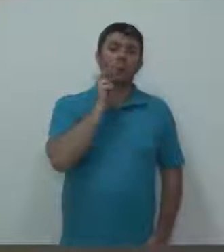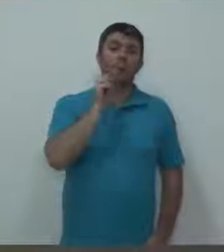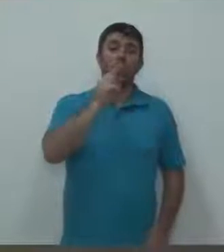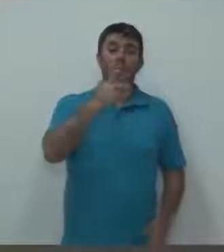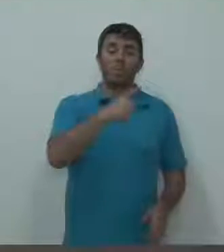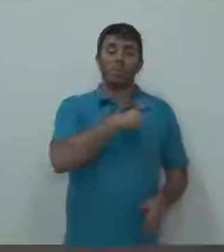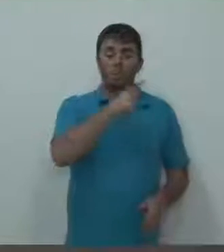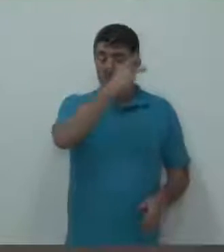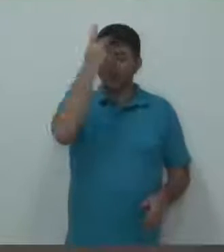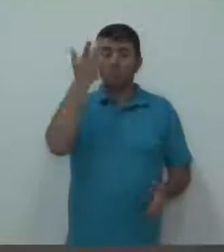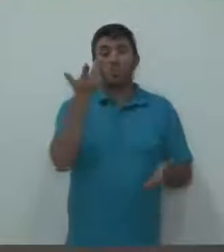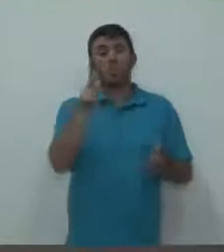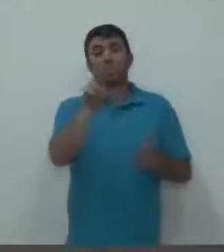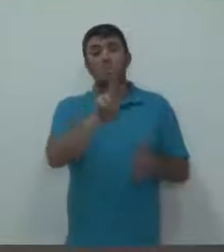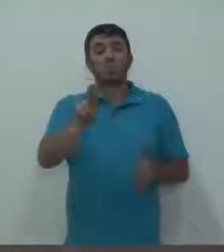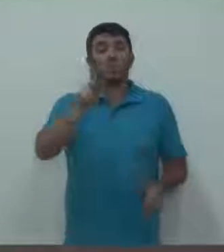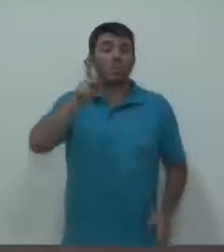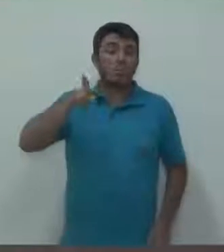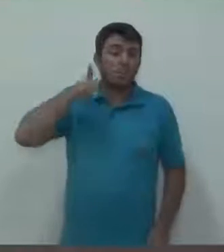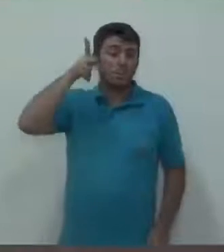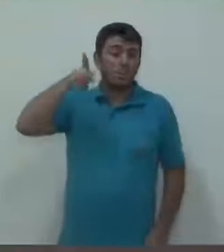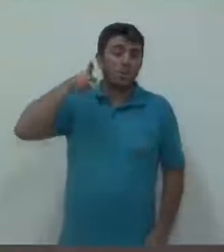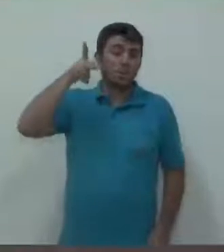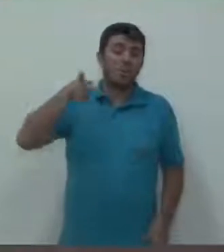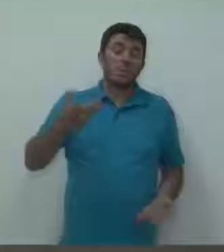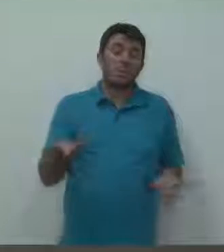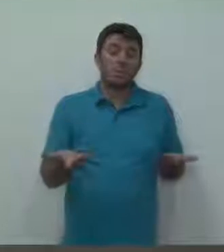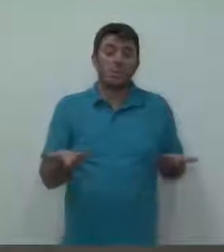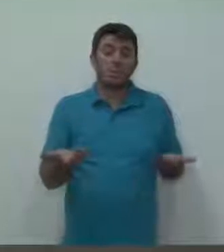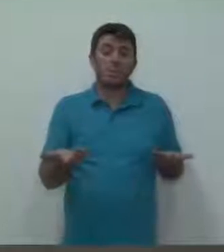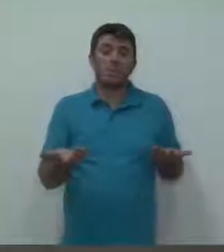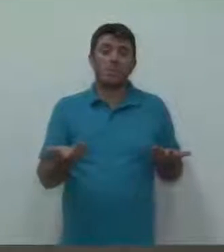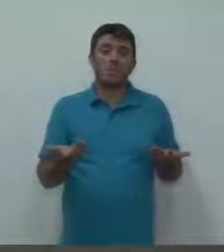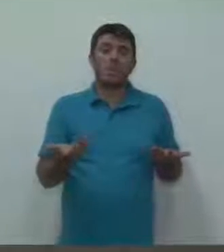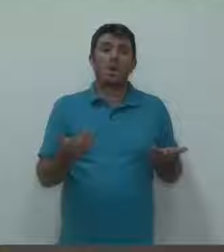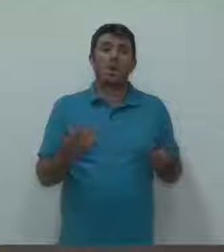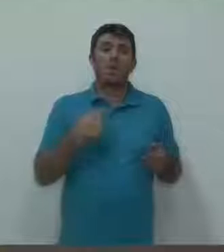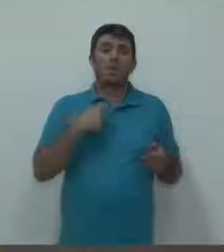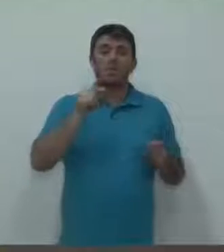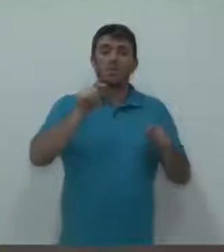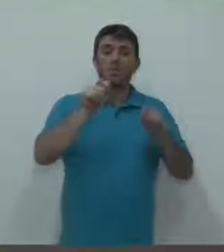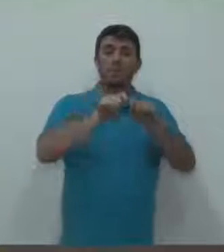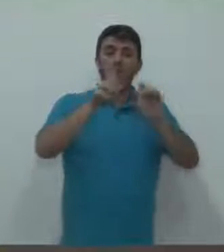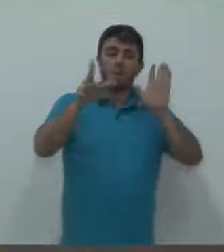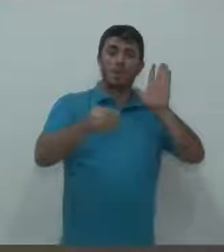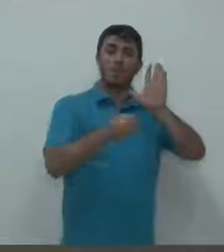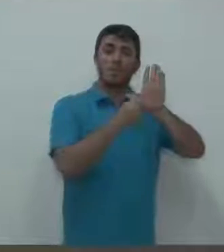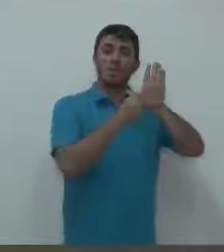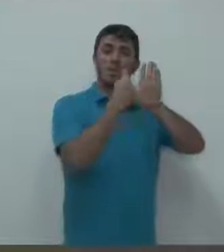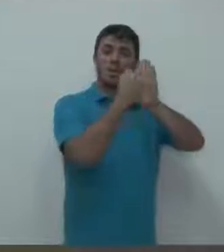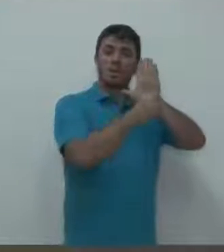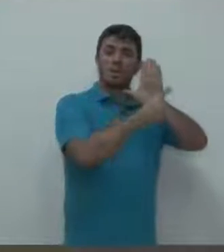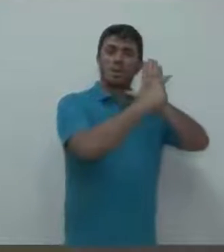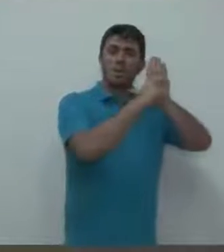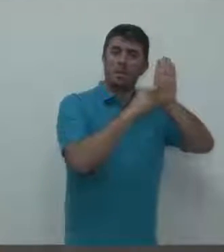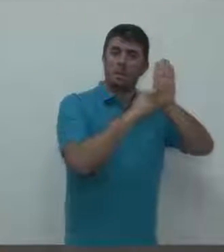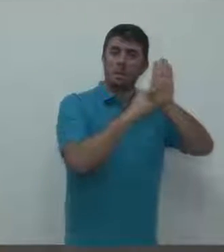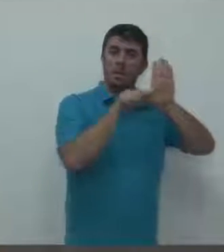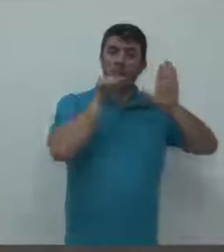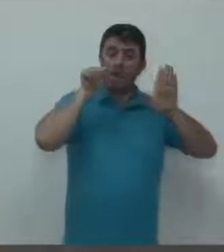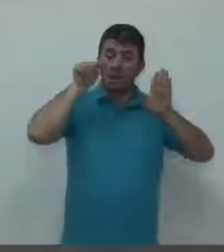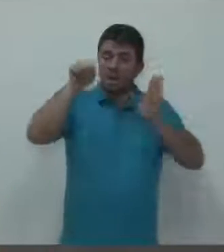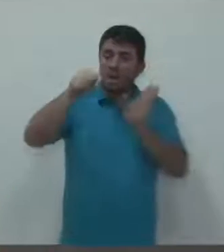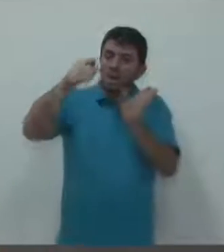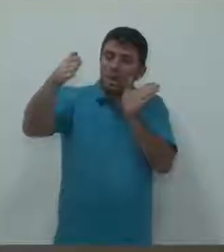Isso sempre vai ser assim. Agora, volto a falar, fizeram uma emenda supressiva nesse trecho. Qual a questão,